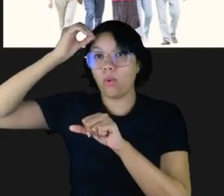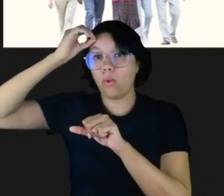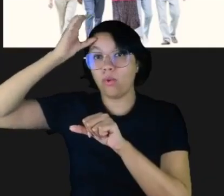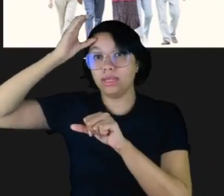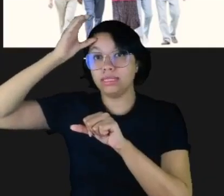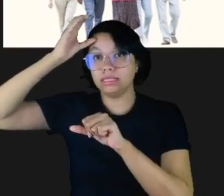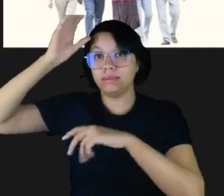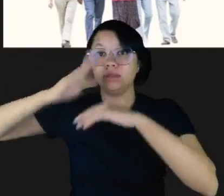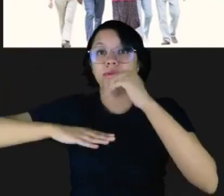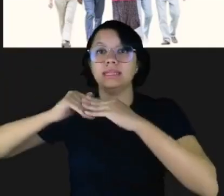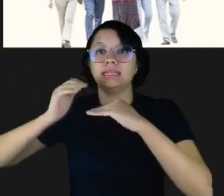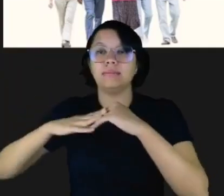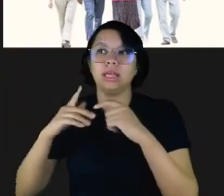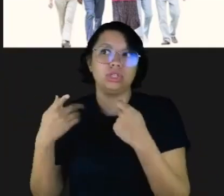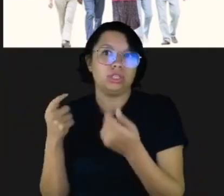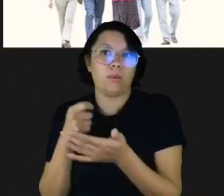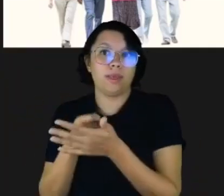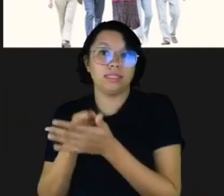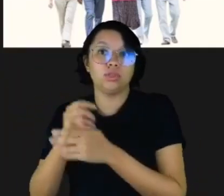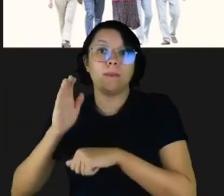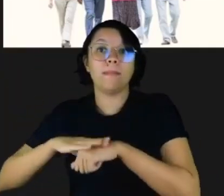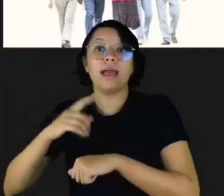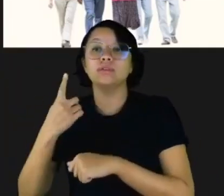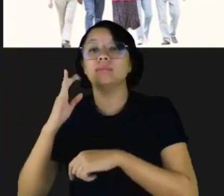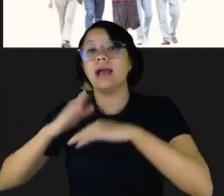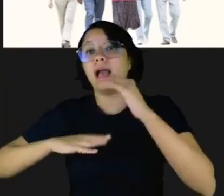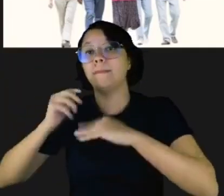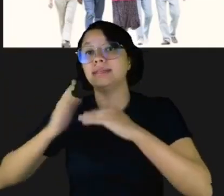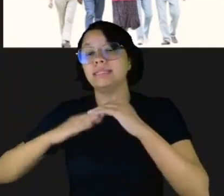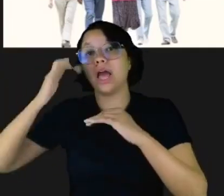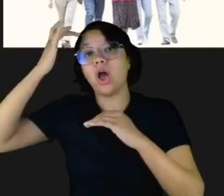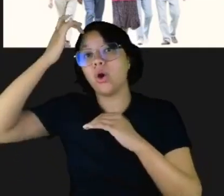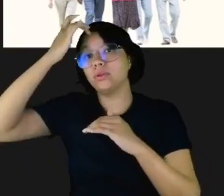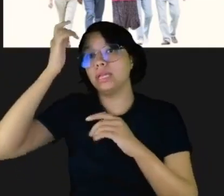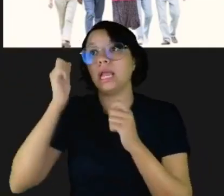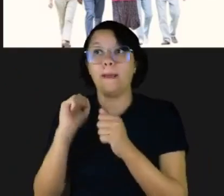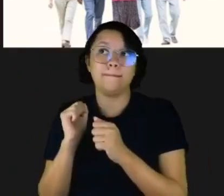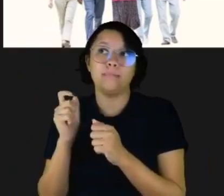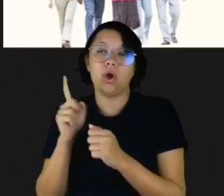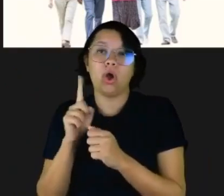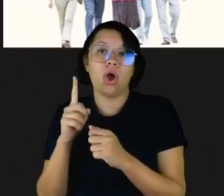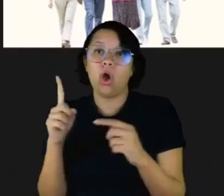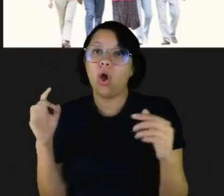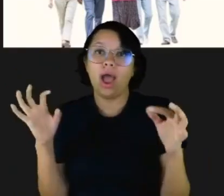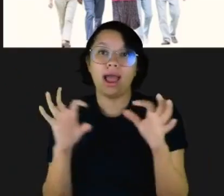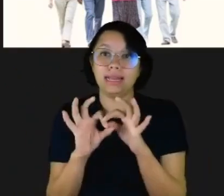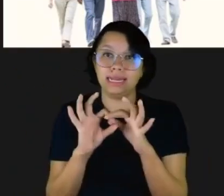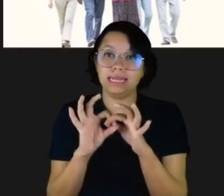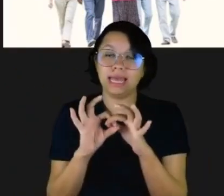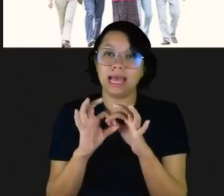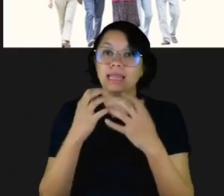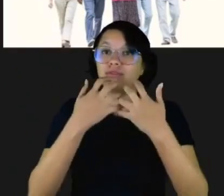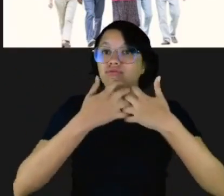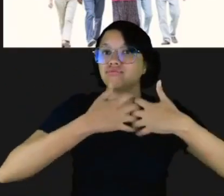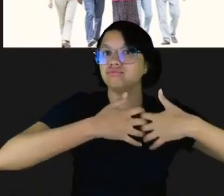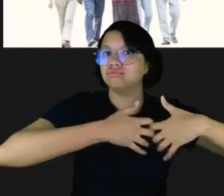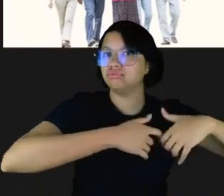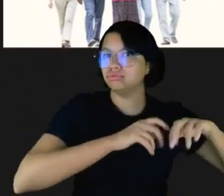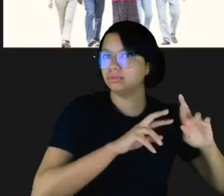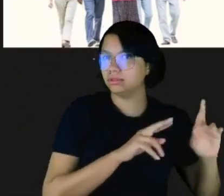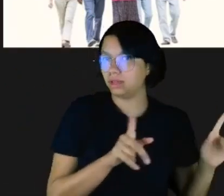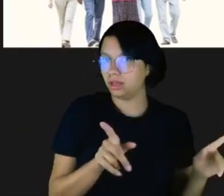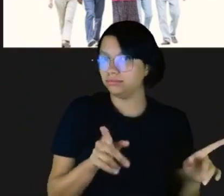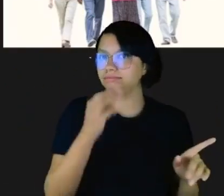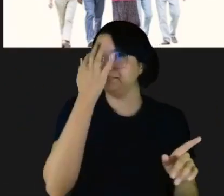eu já exijo mais uma capacidade do cérebro, que pode não estar ligada à funcionalidade.